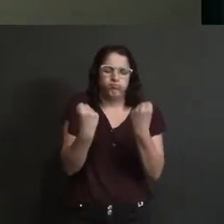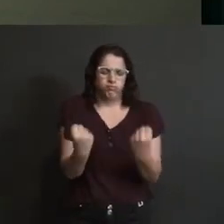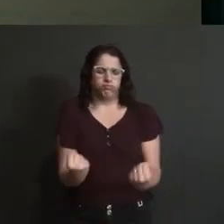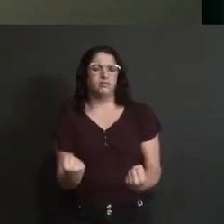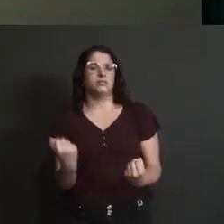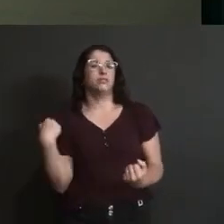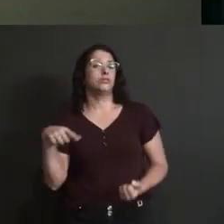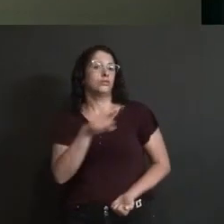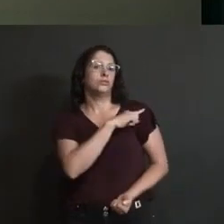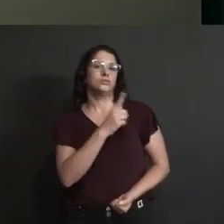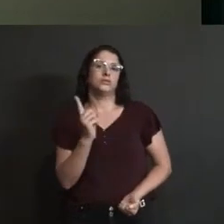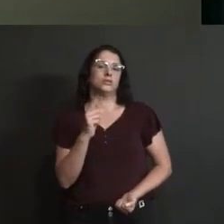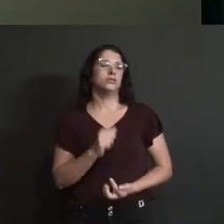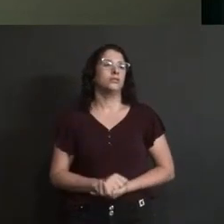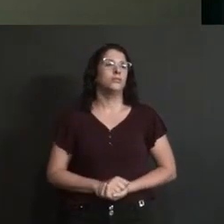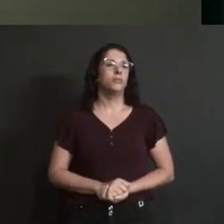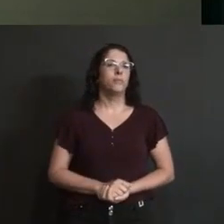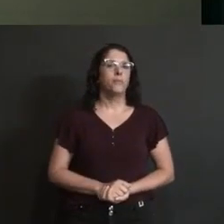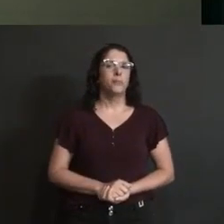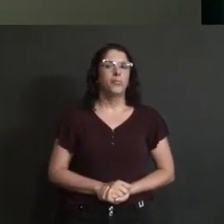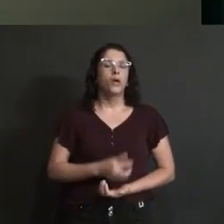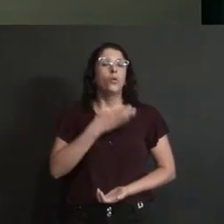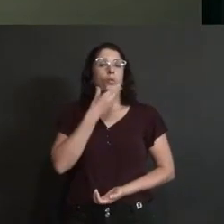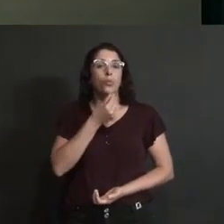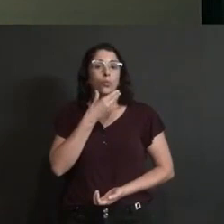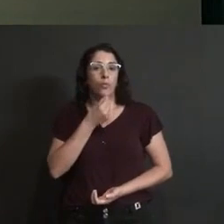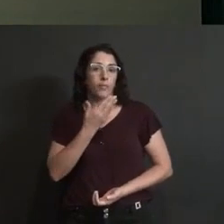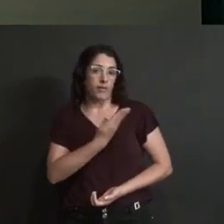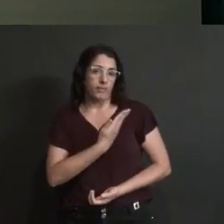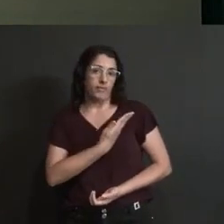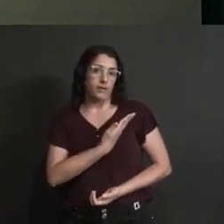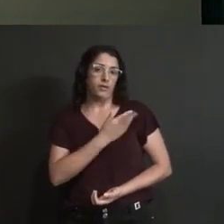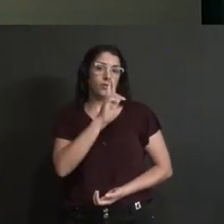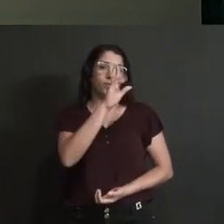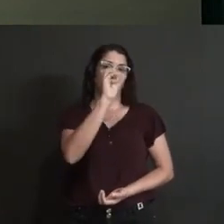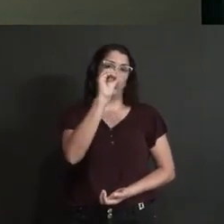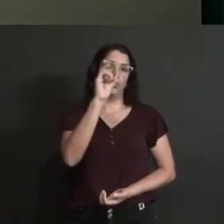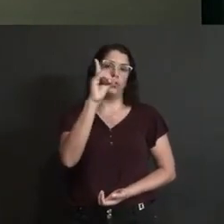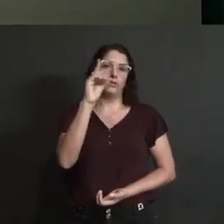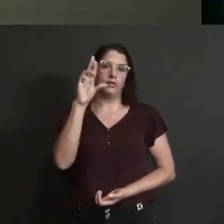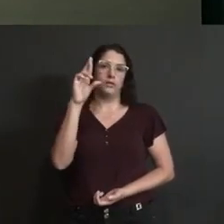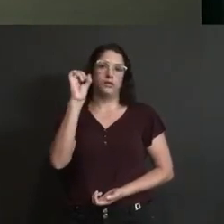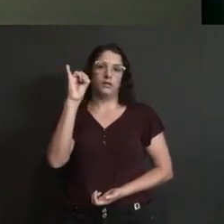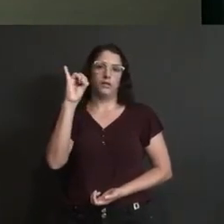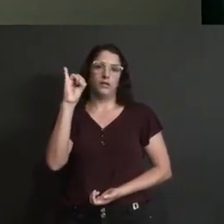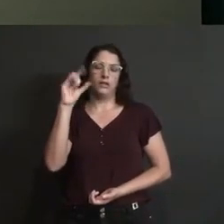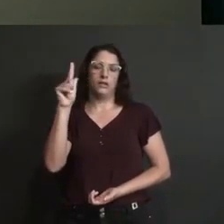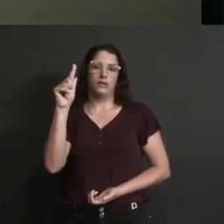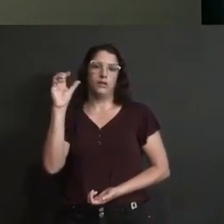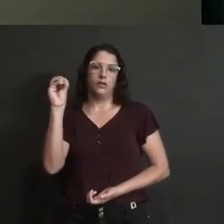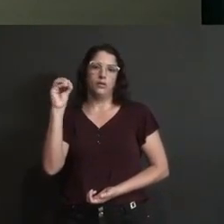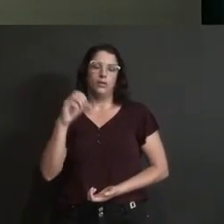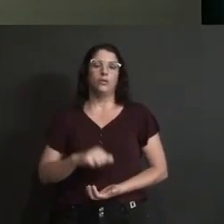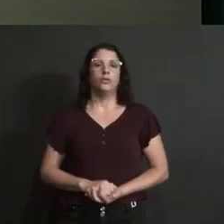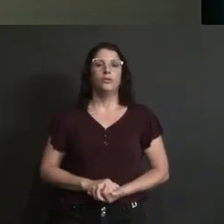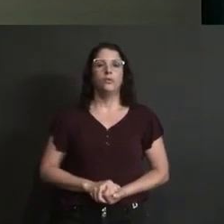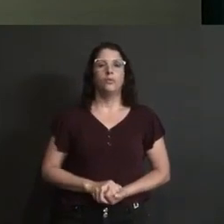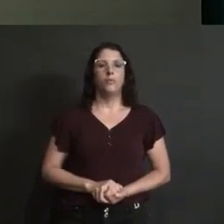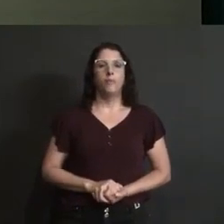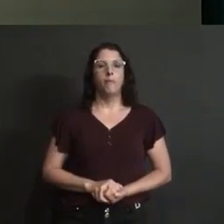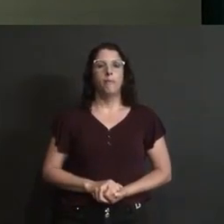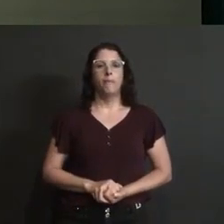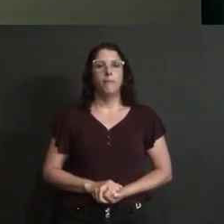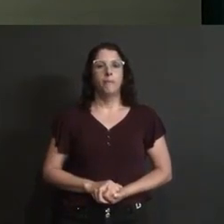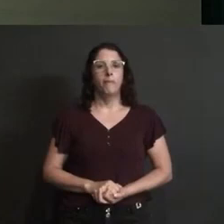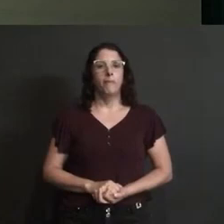Isso aqui, o Rodrigo Tapia, que nós conhecemos, que trabalha, ele falou se poderia fazer isso na